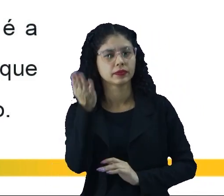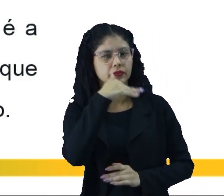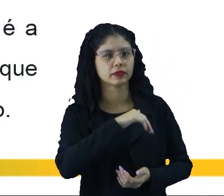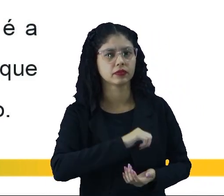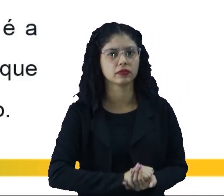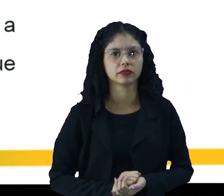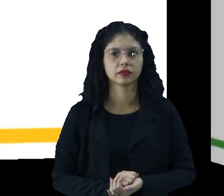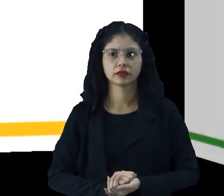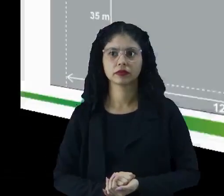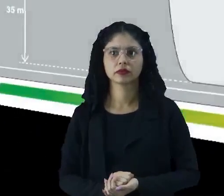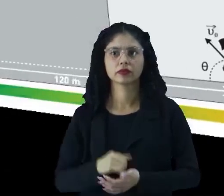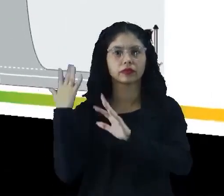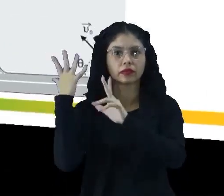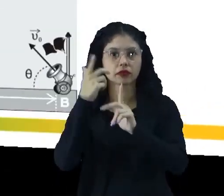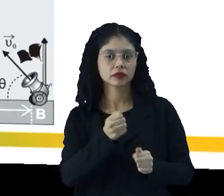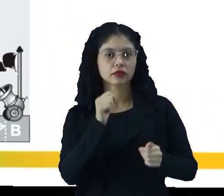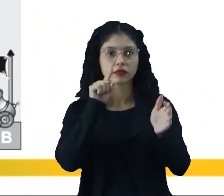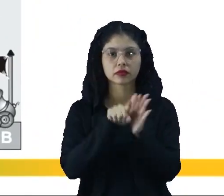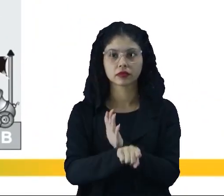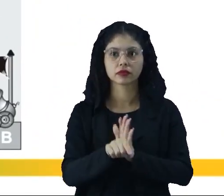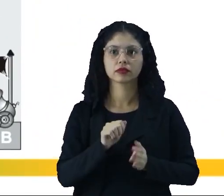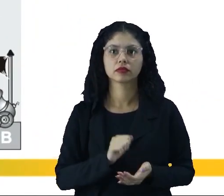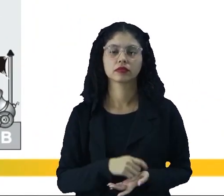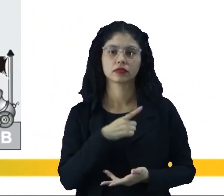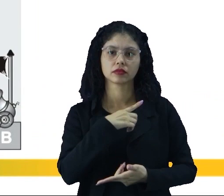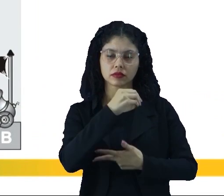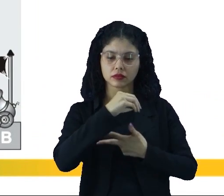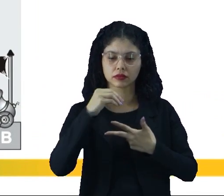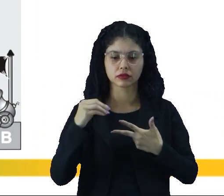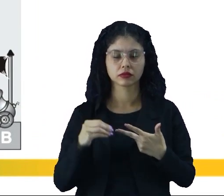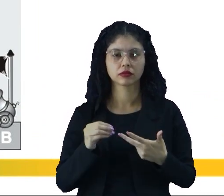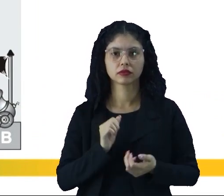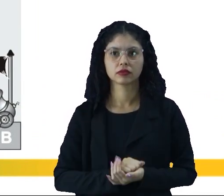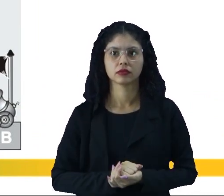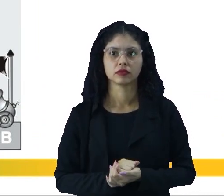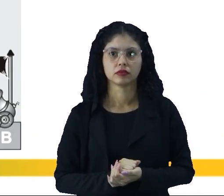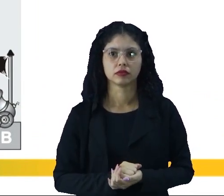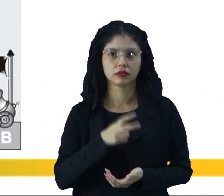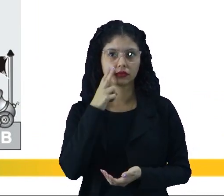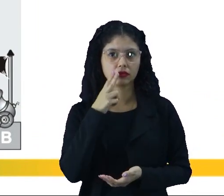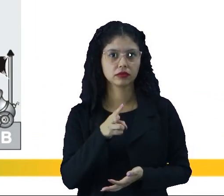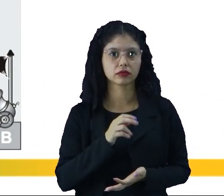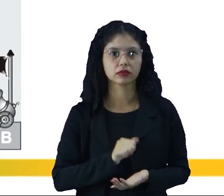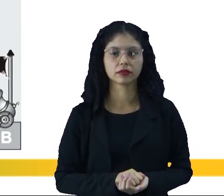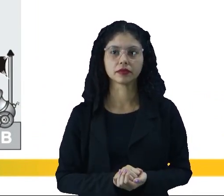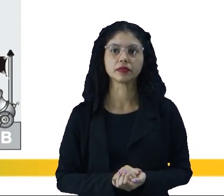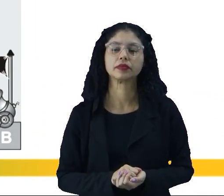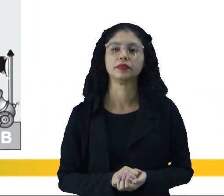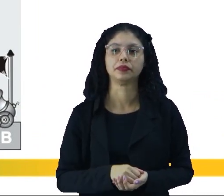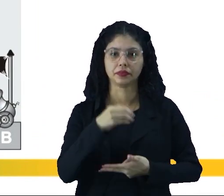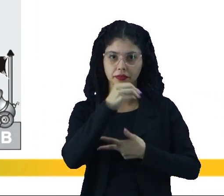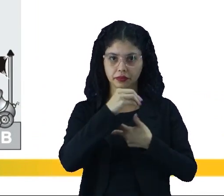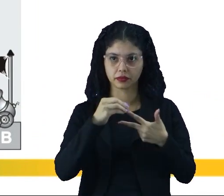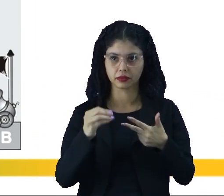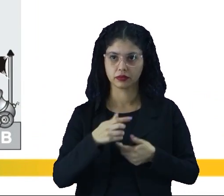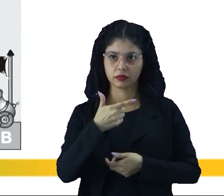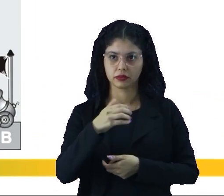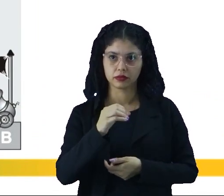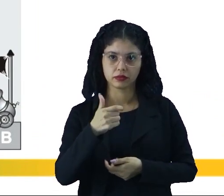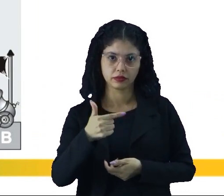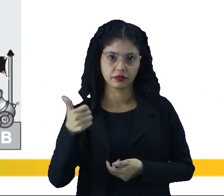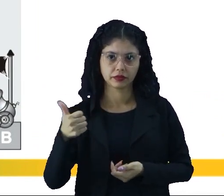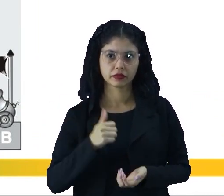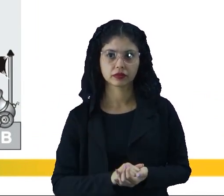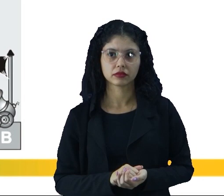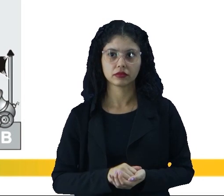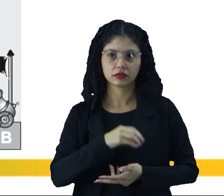a nossa revisão das questões que caem no Enem. Vamos ver aqui uma. O Enem de 2021.